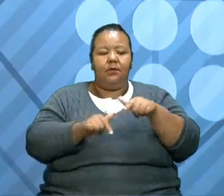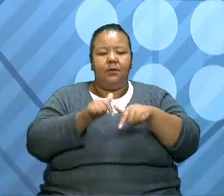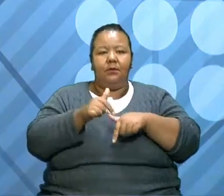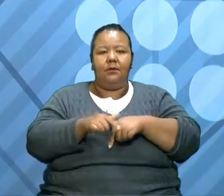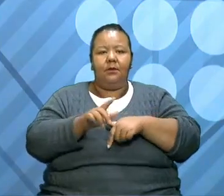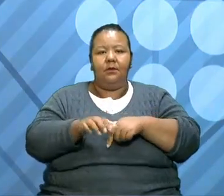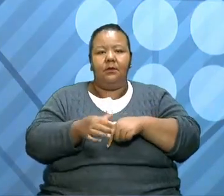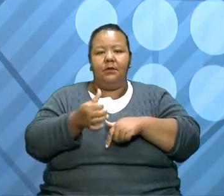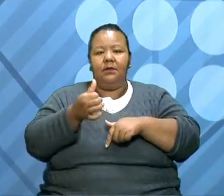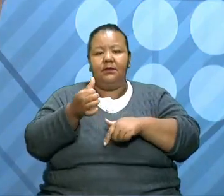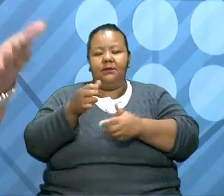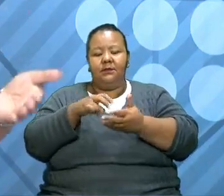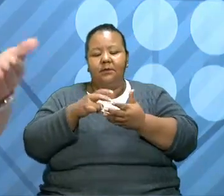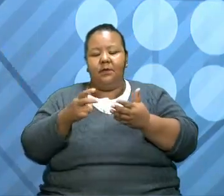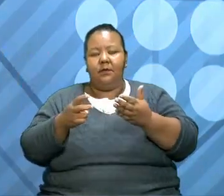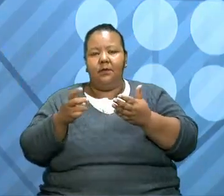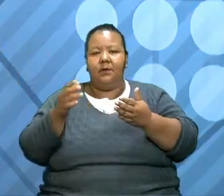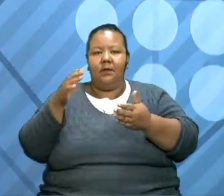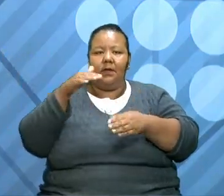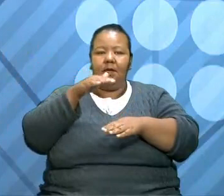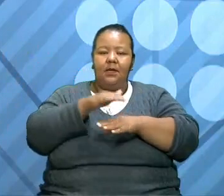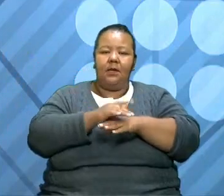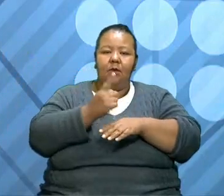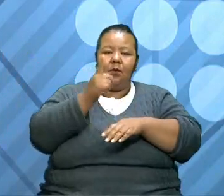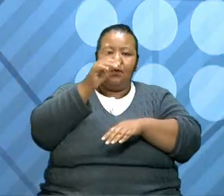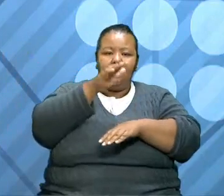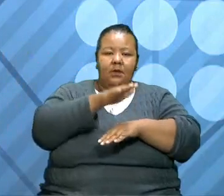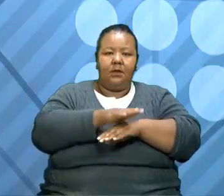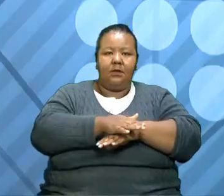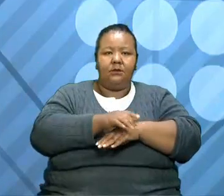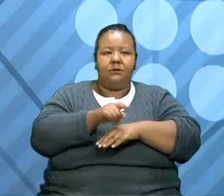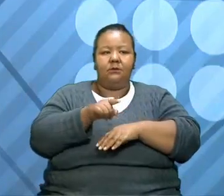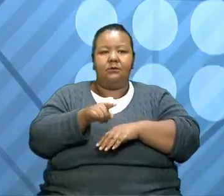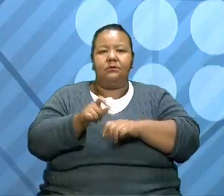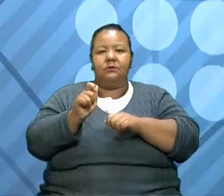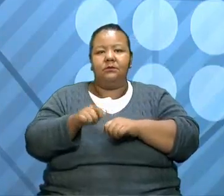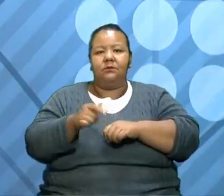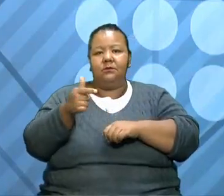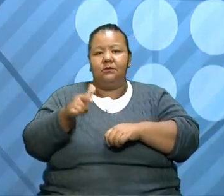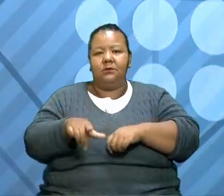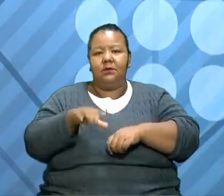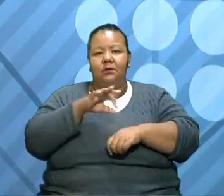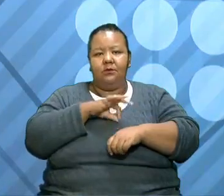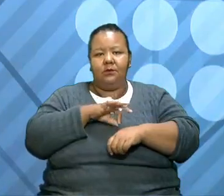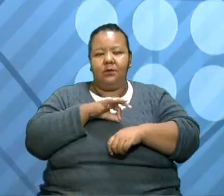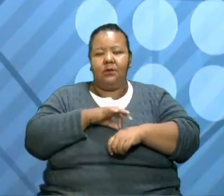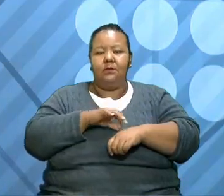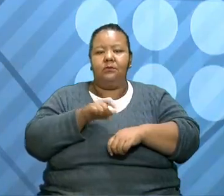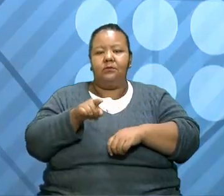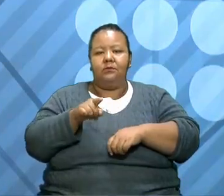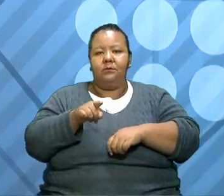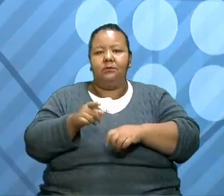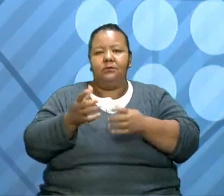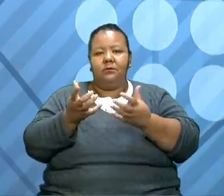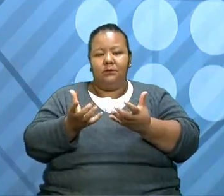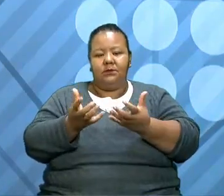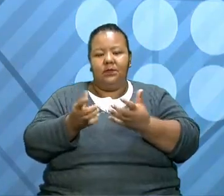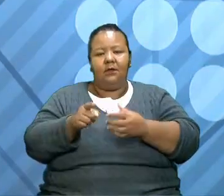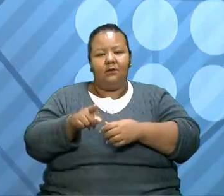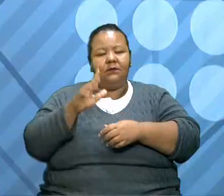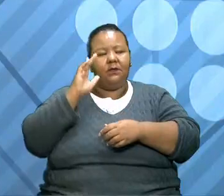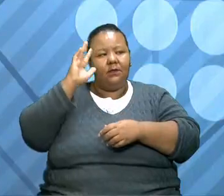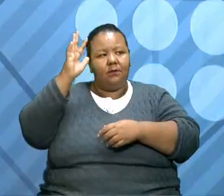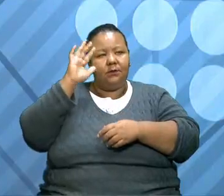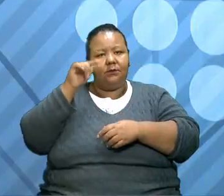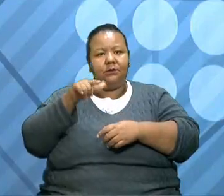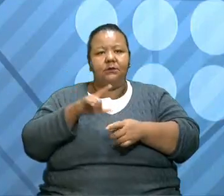das 6h30 da manhã a 1h da tarde. E aí você vai ganhar o salário que você queria, que você imaginava que